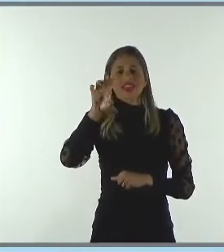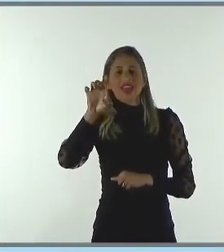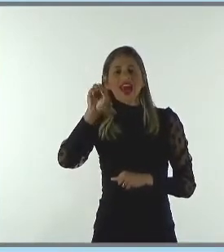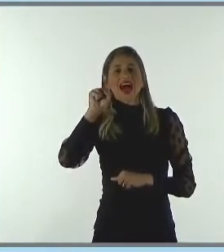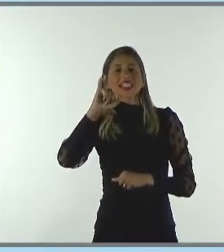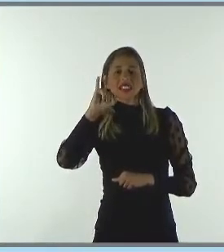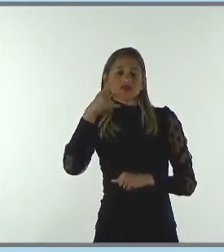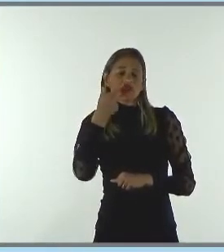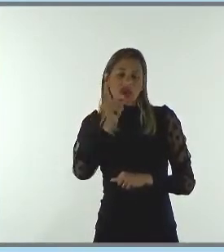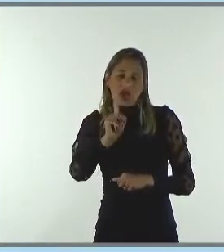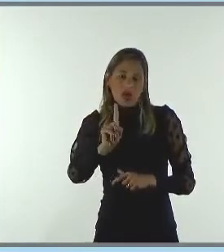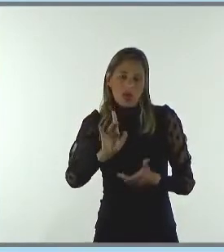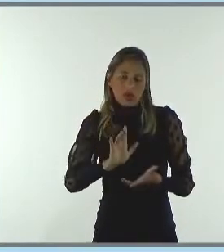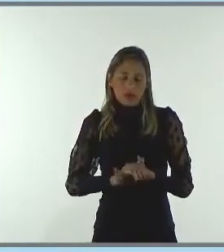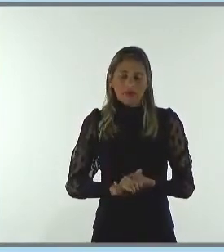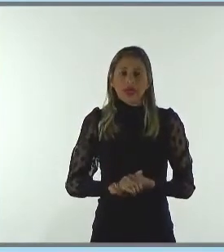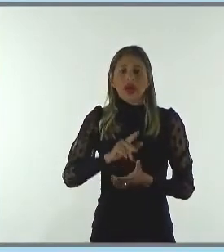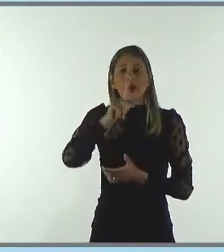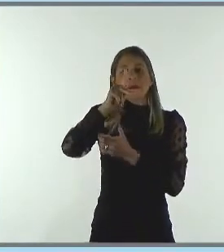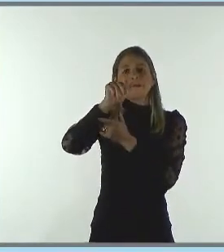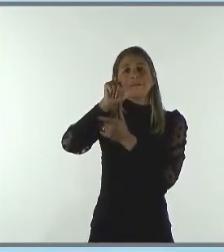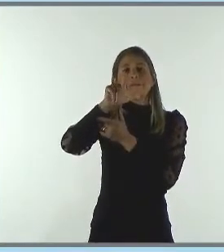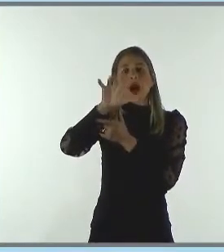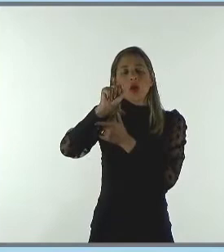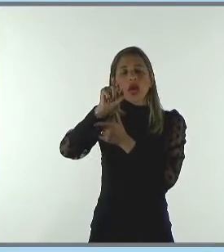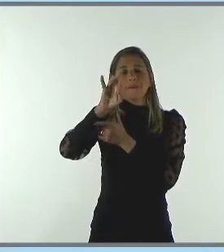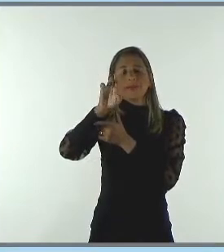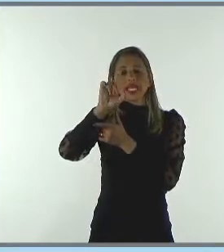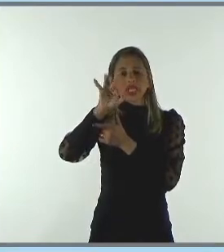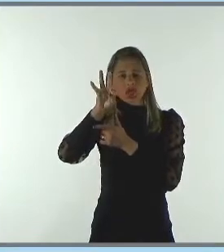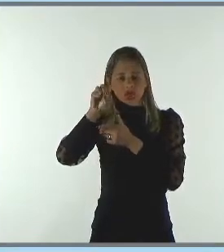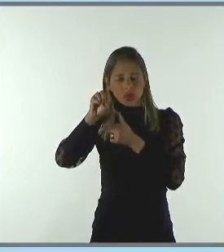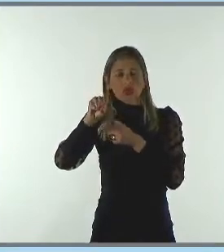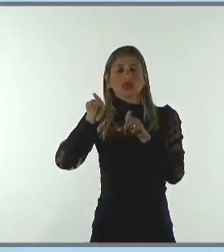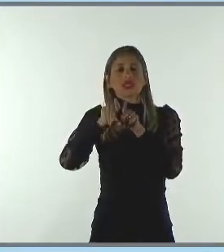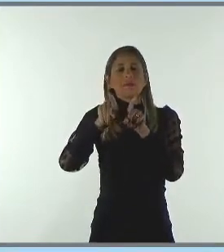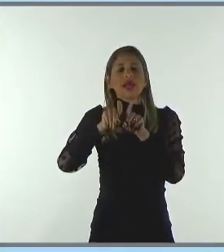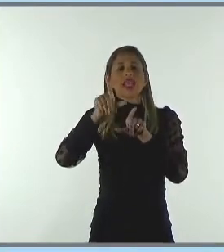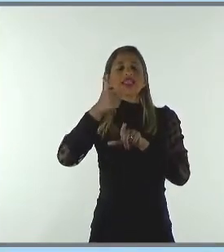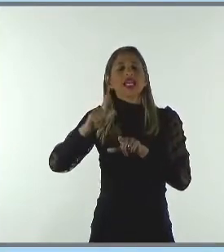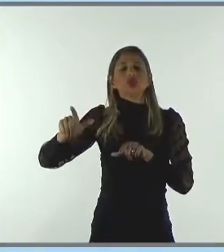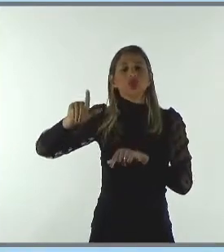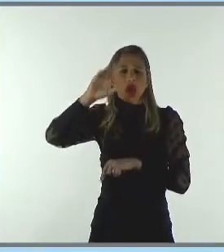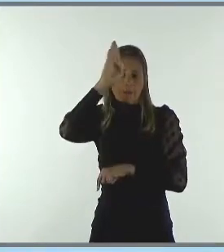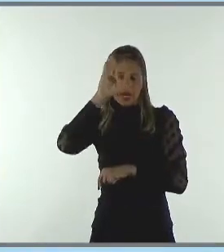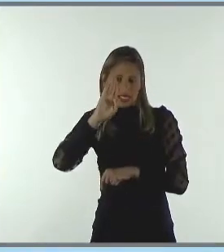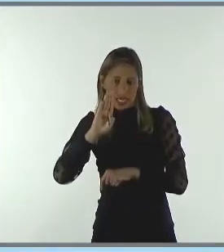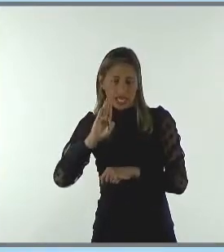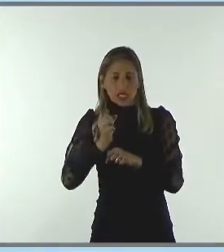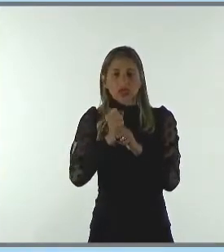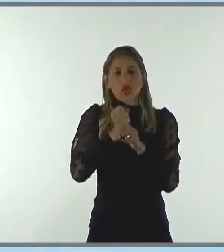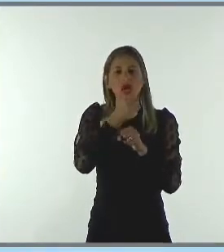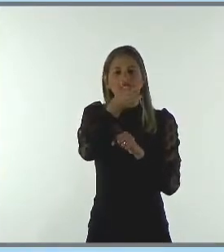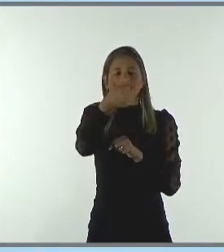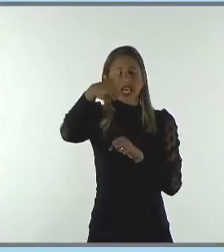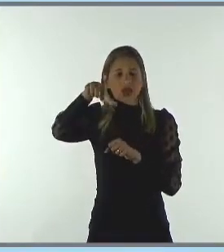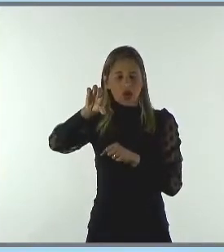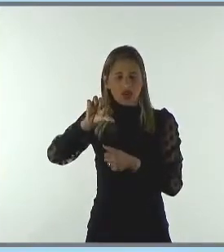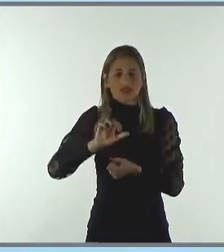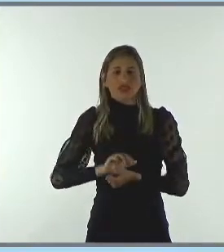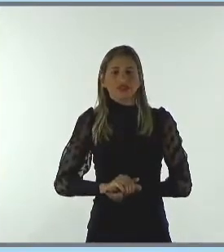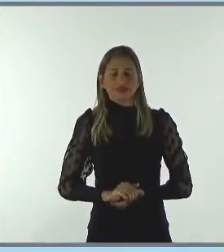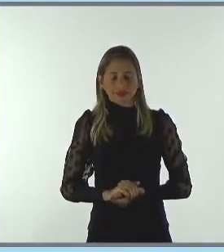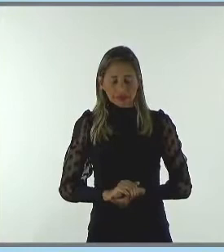agora. Paula Brito publicou a Luiz Azevedo. Não há como pensar a literatura brasileira do século XIX sem esses dois autores. Então, uma